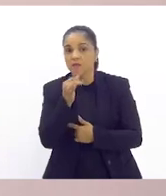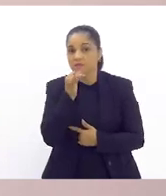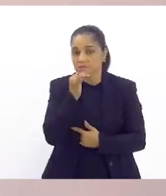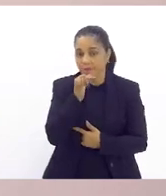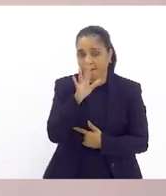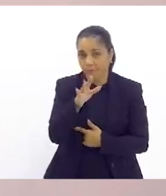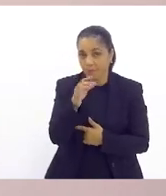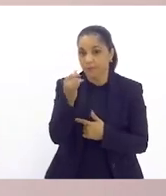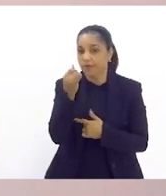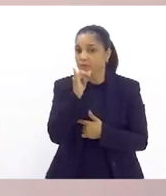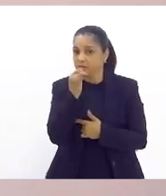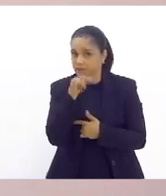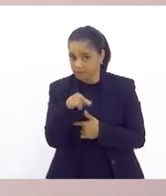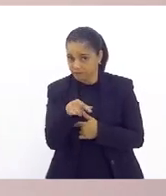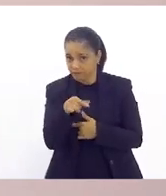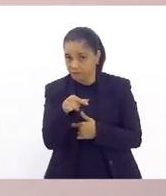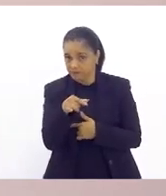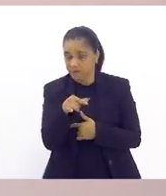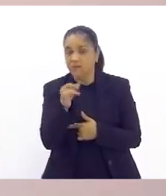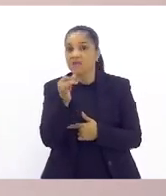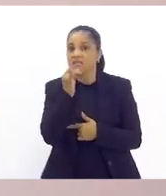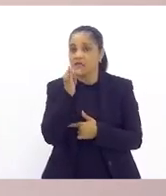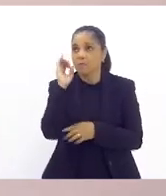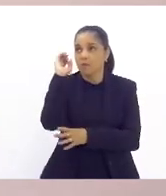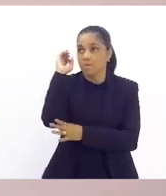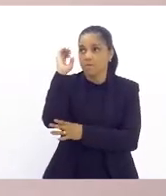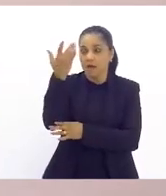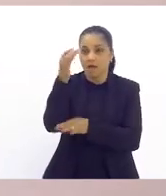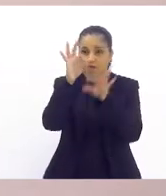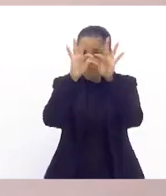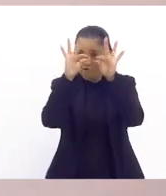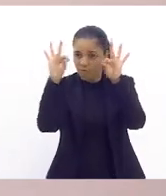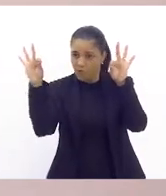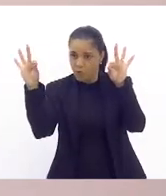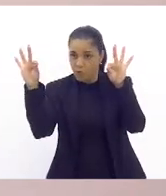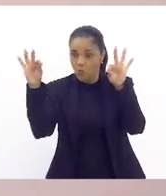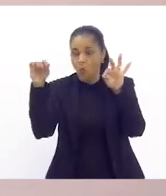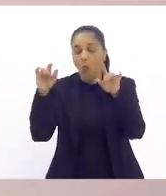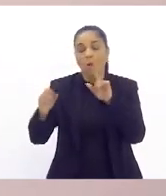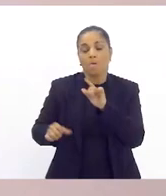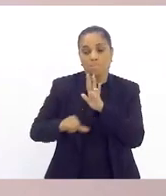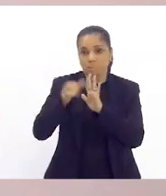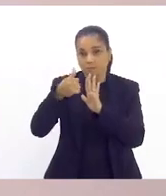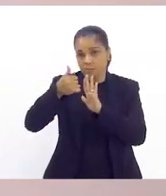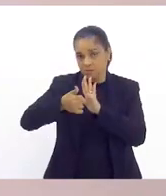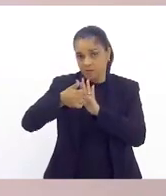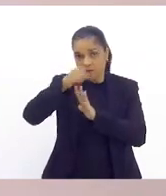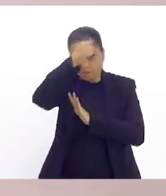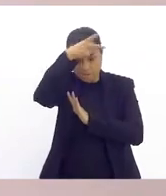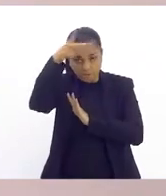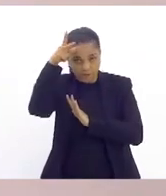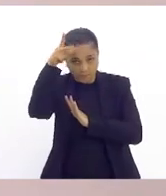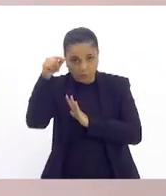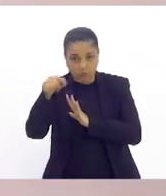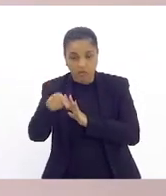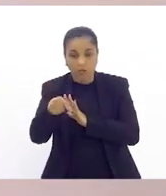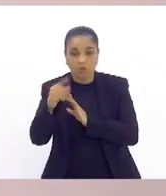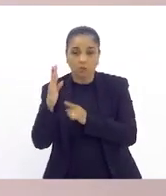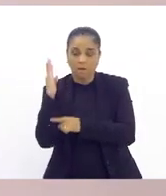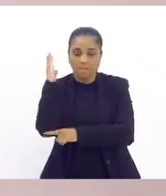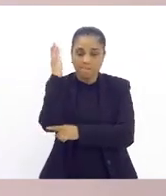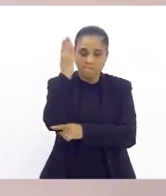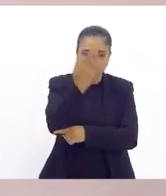elétrica antes de atingir a rede elétrica a responsabilidade é do município e quando atinge a rede